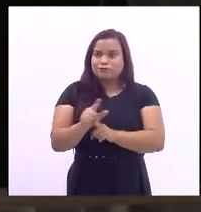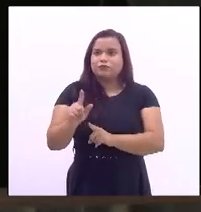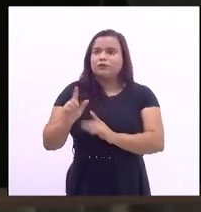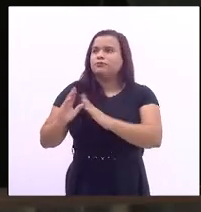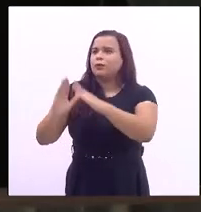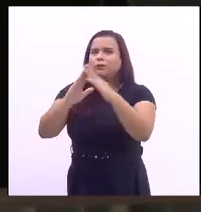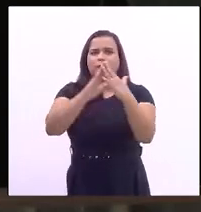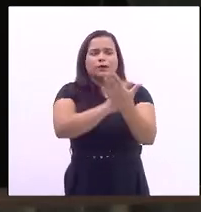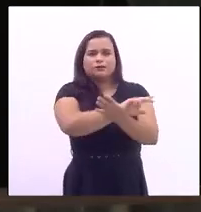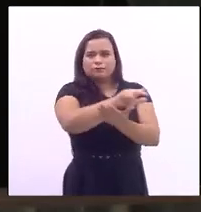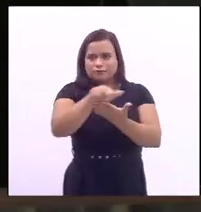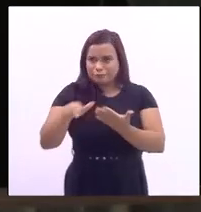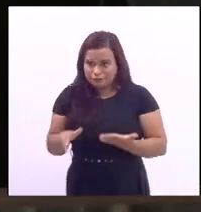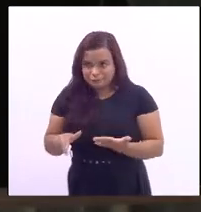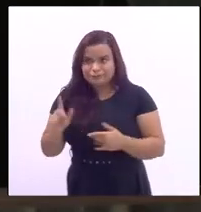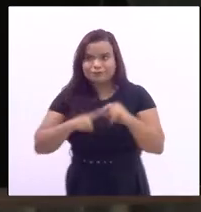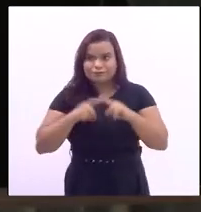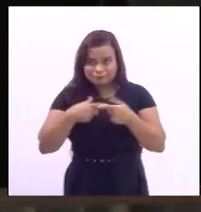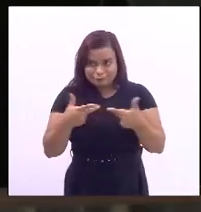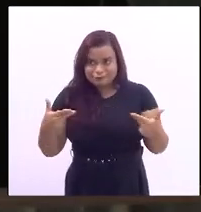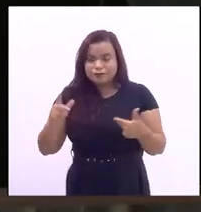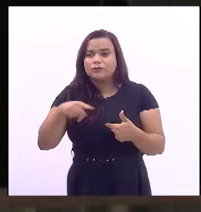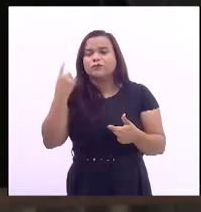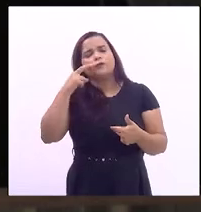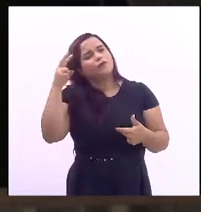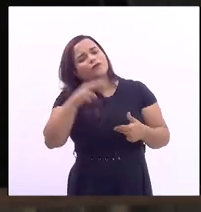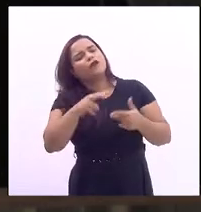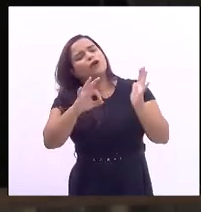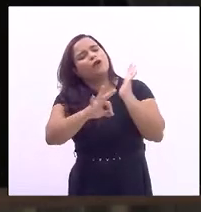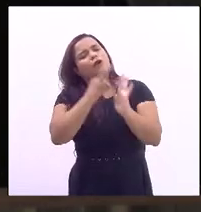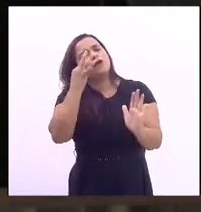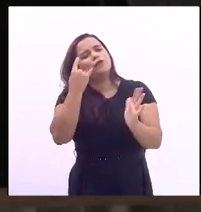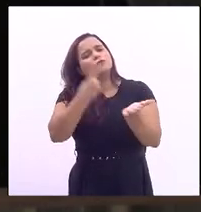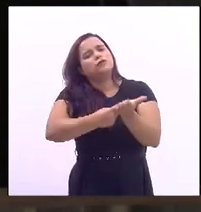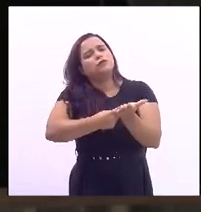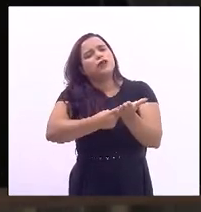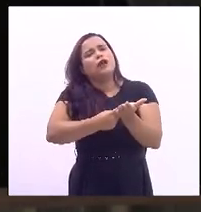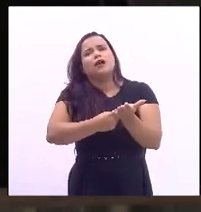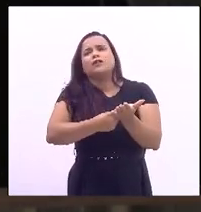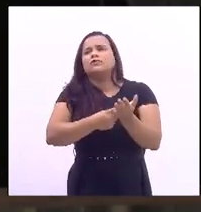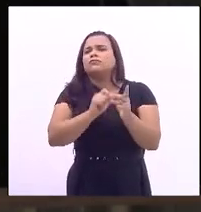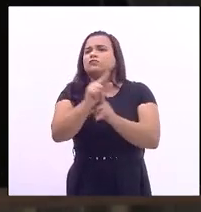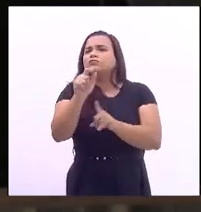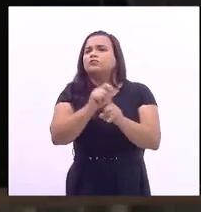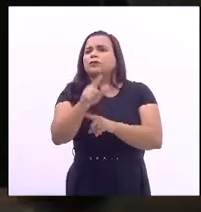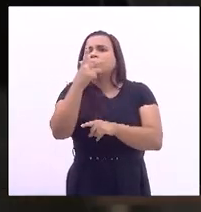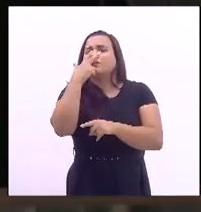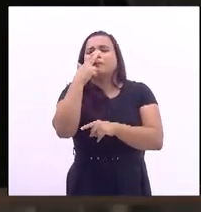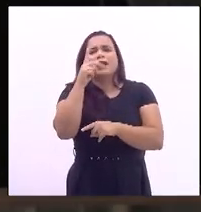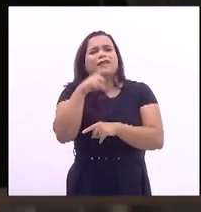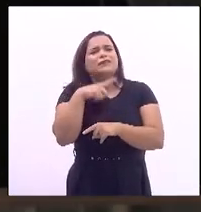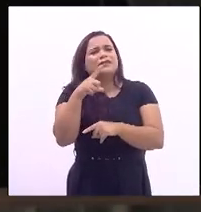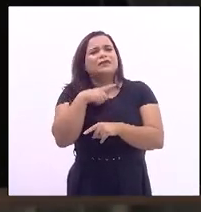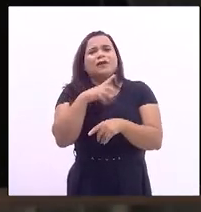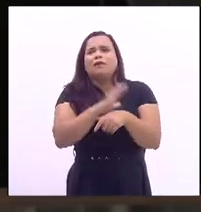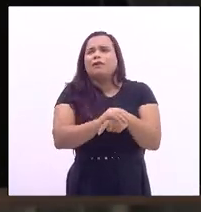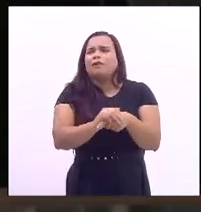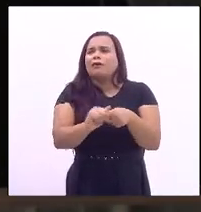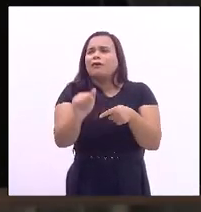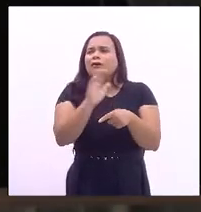E verificamos aí como Esses contratos de locação eram generosos como eles estavam